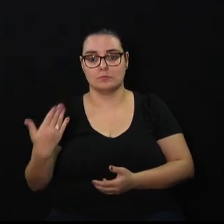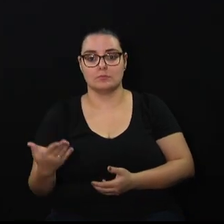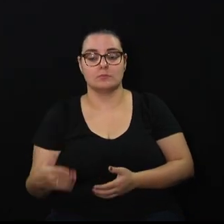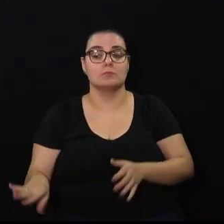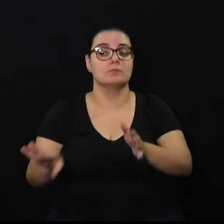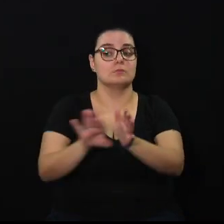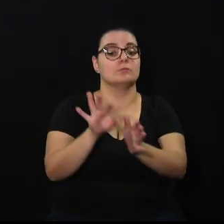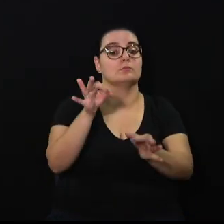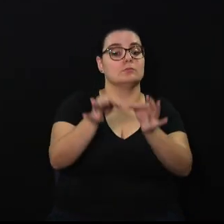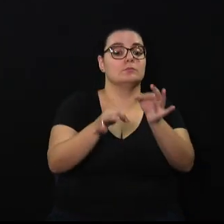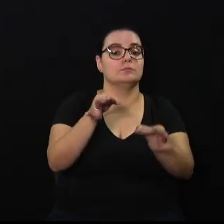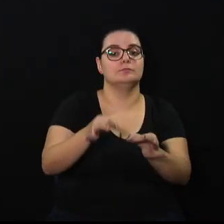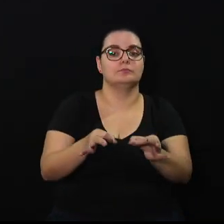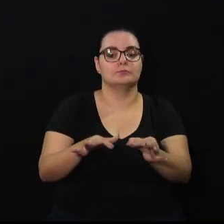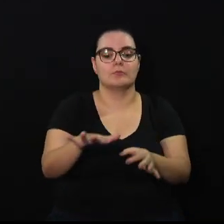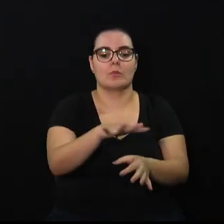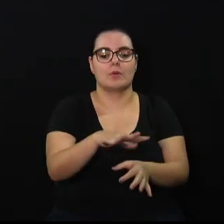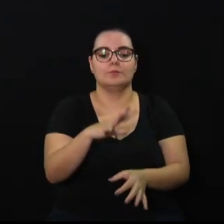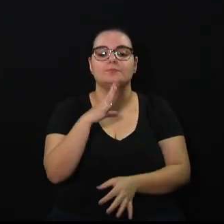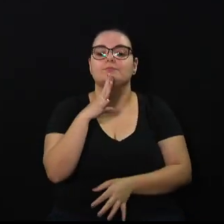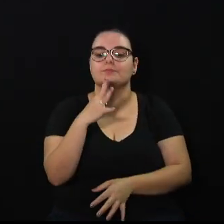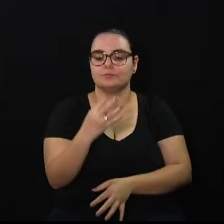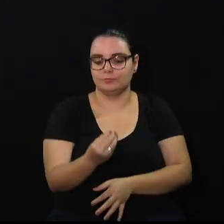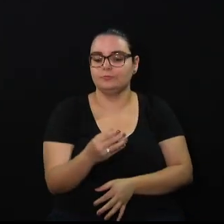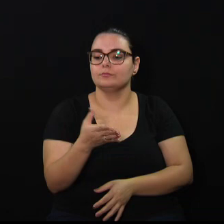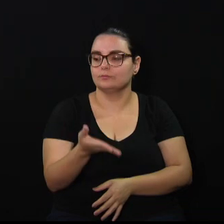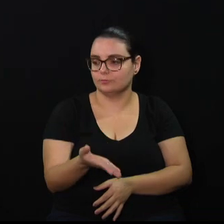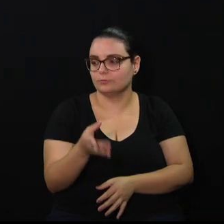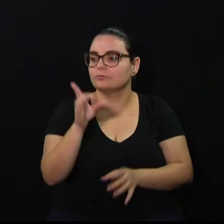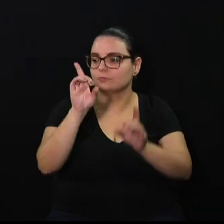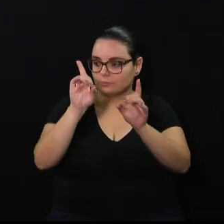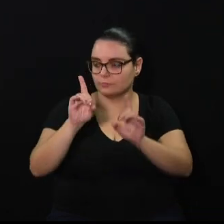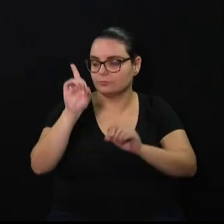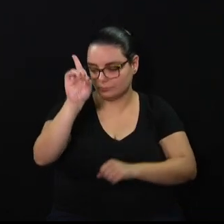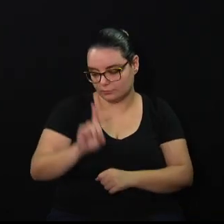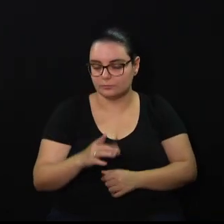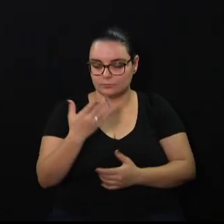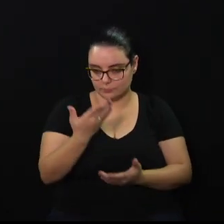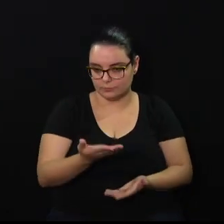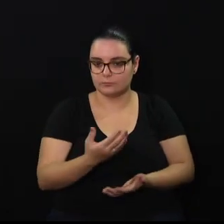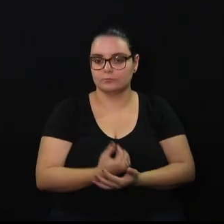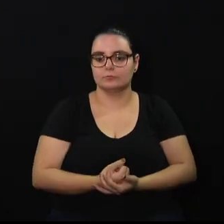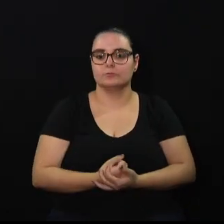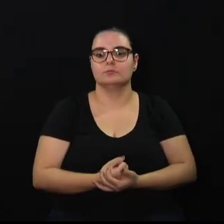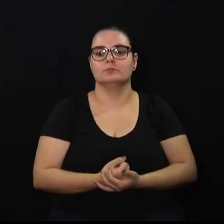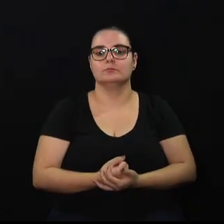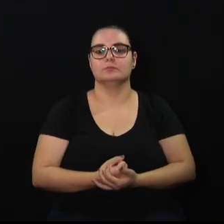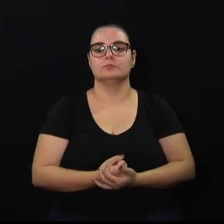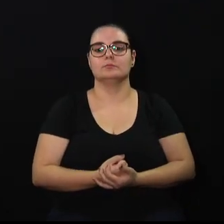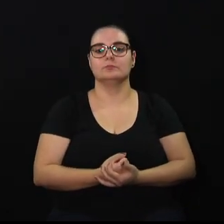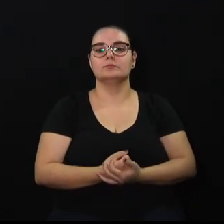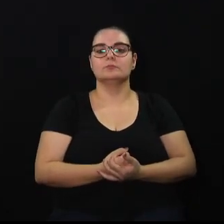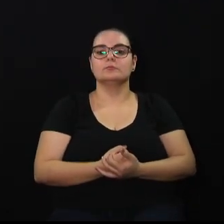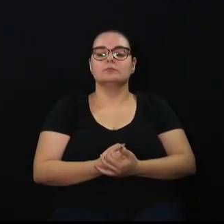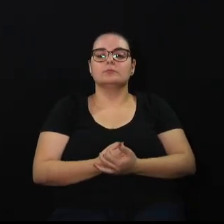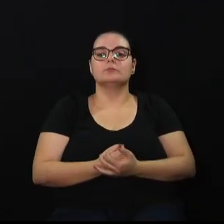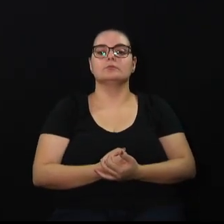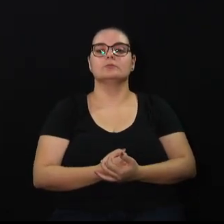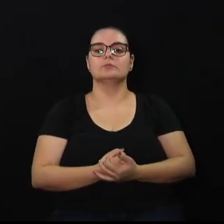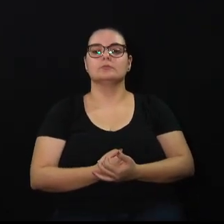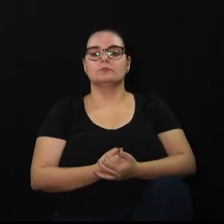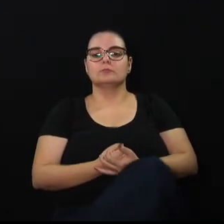eo judiciário reconhece o nosso direito ele reconhece que as que que